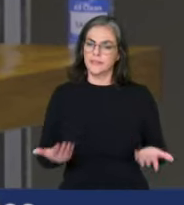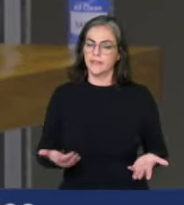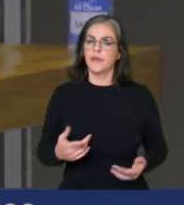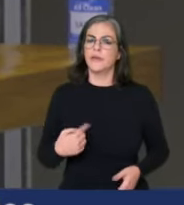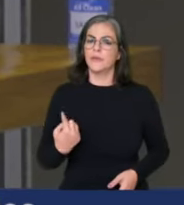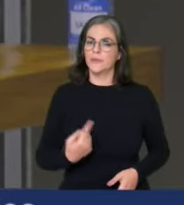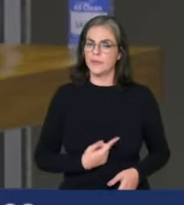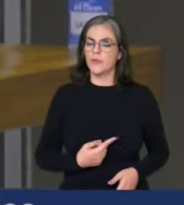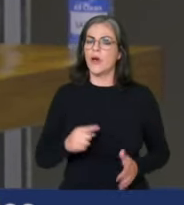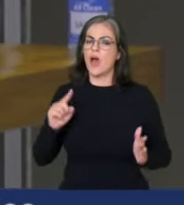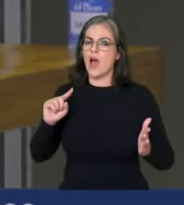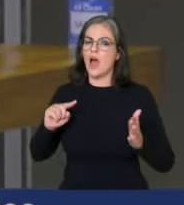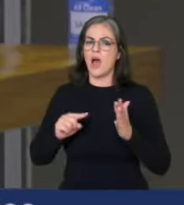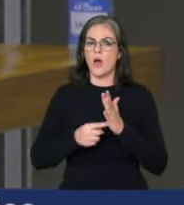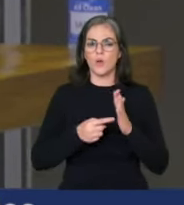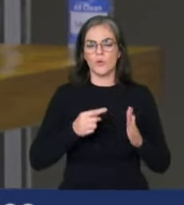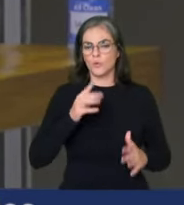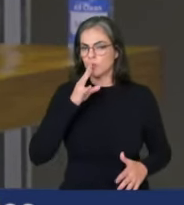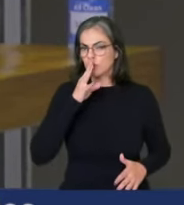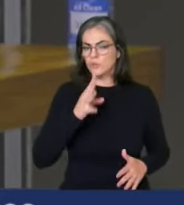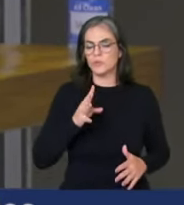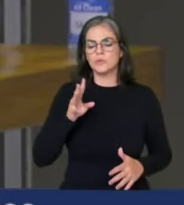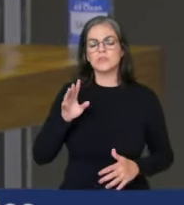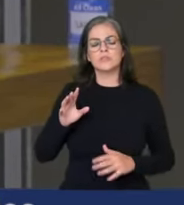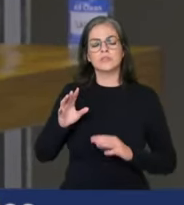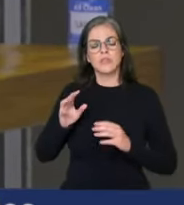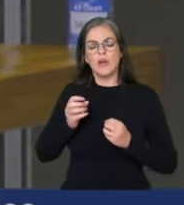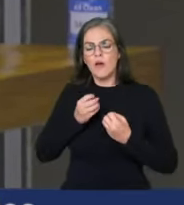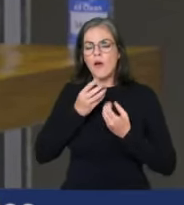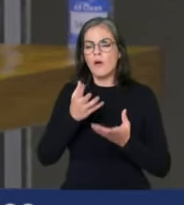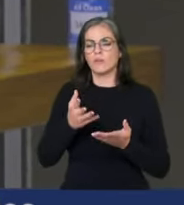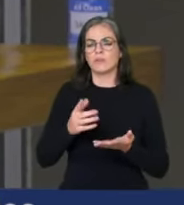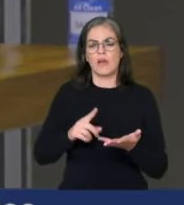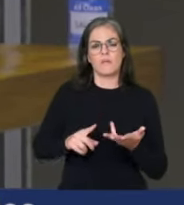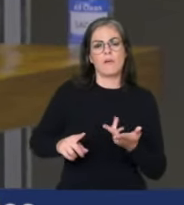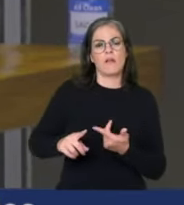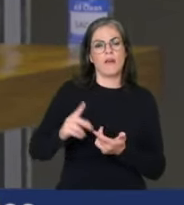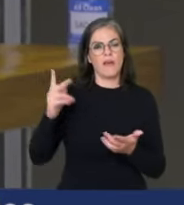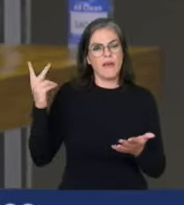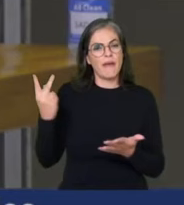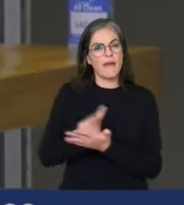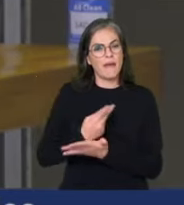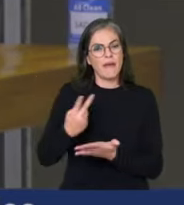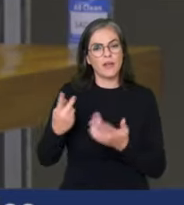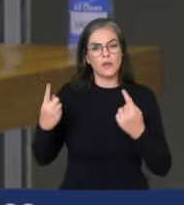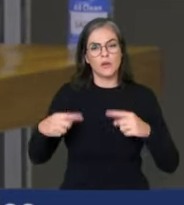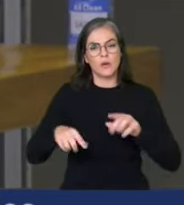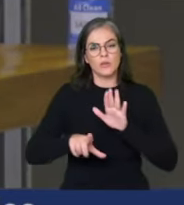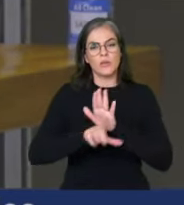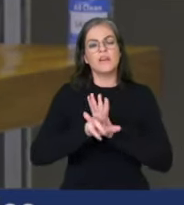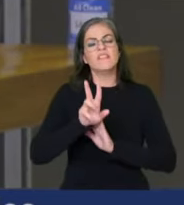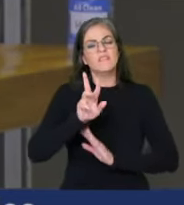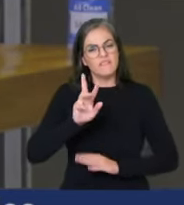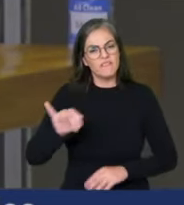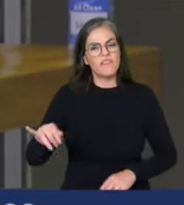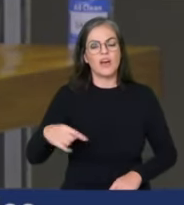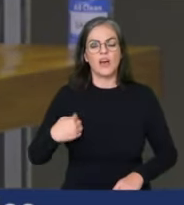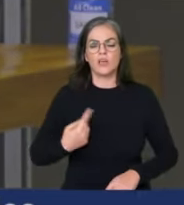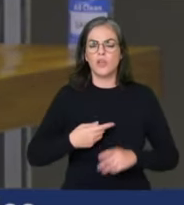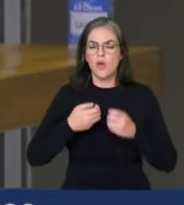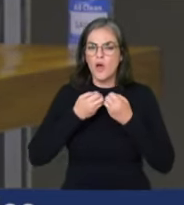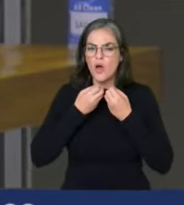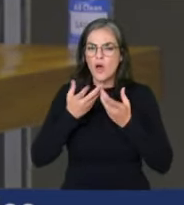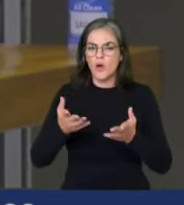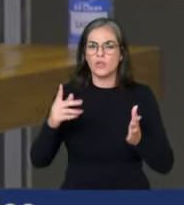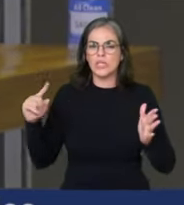ilegalidades, todas as inconstitucionalidades serão, sim, denunciadas e judicializadas, para que, num futuro